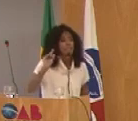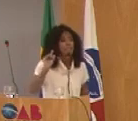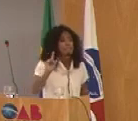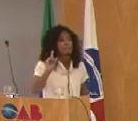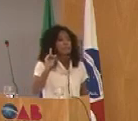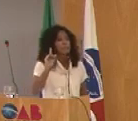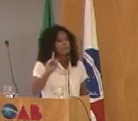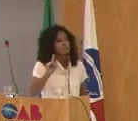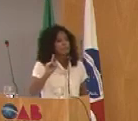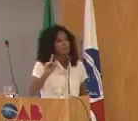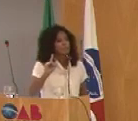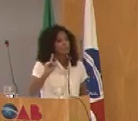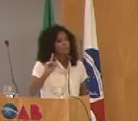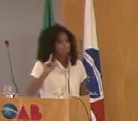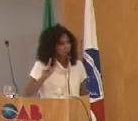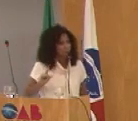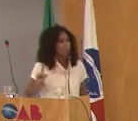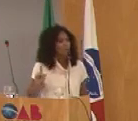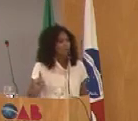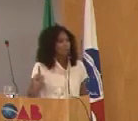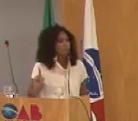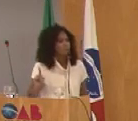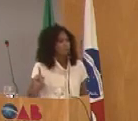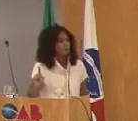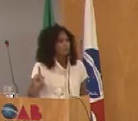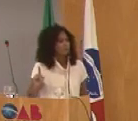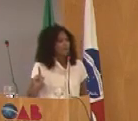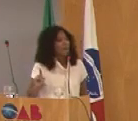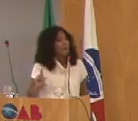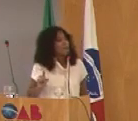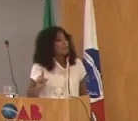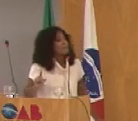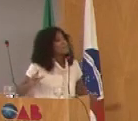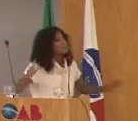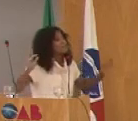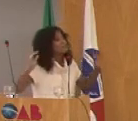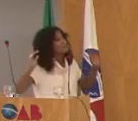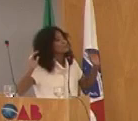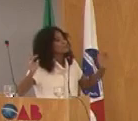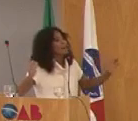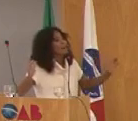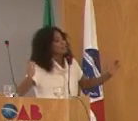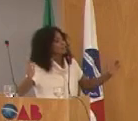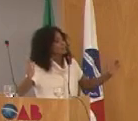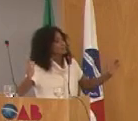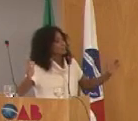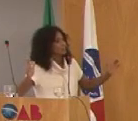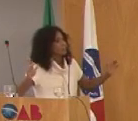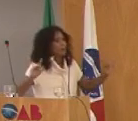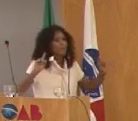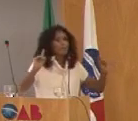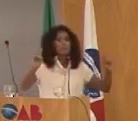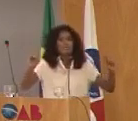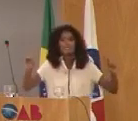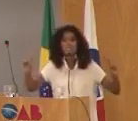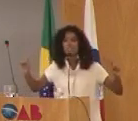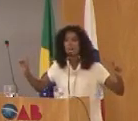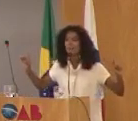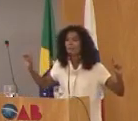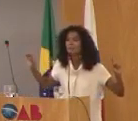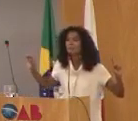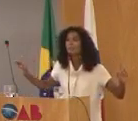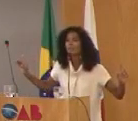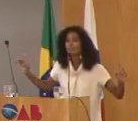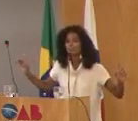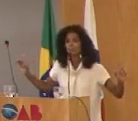escritas nem lidas, mas são verbos. É preciso lutar para não se